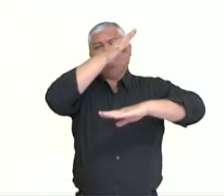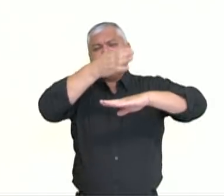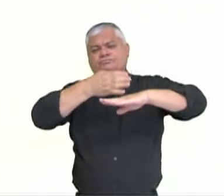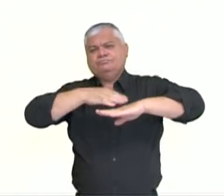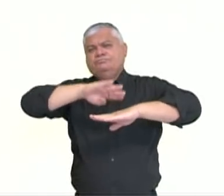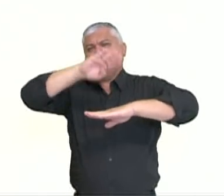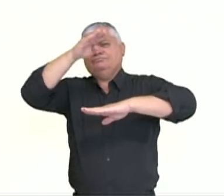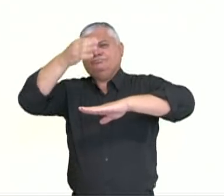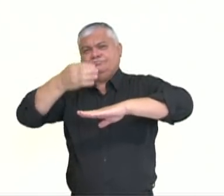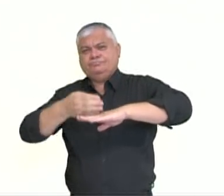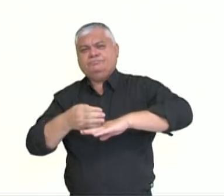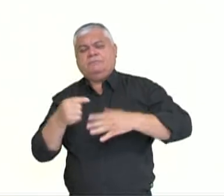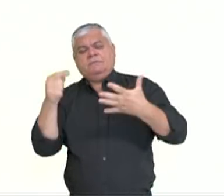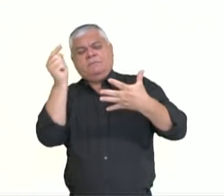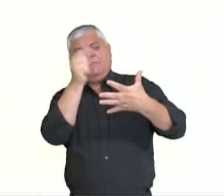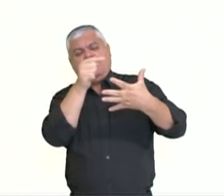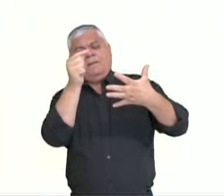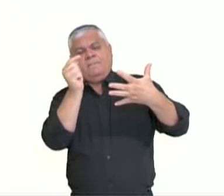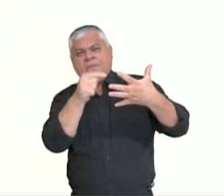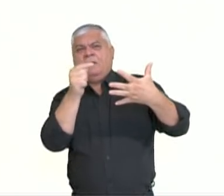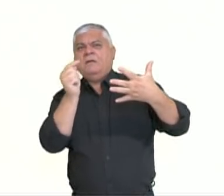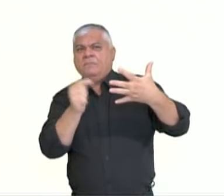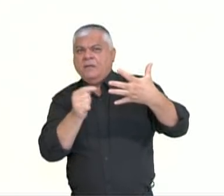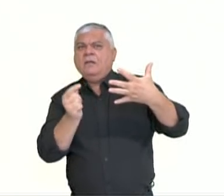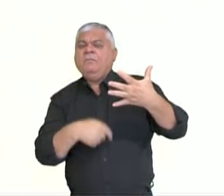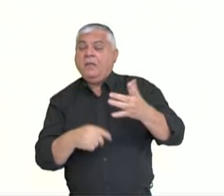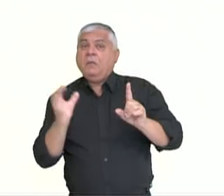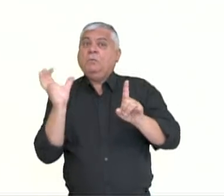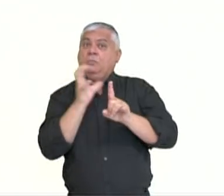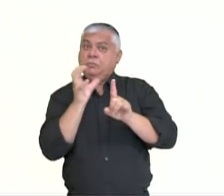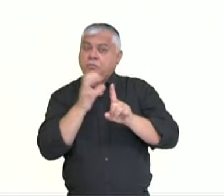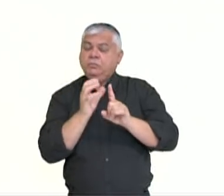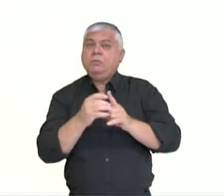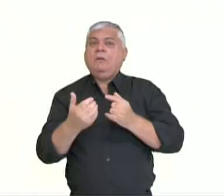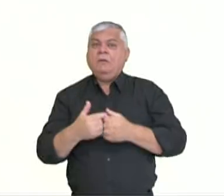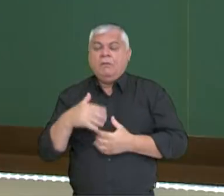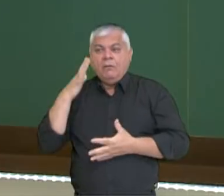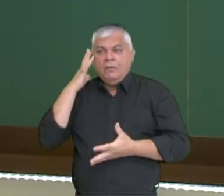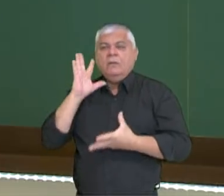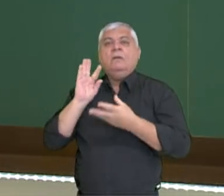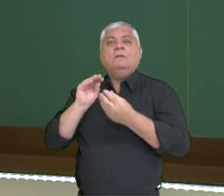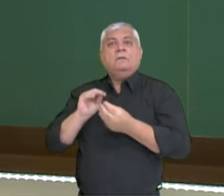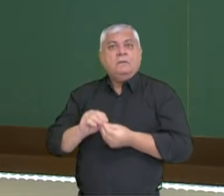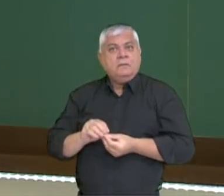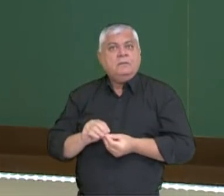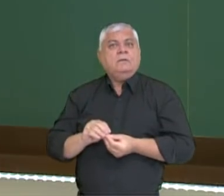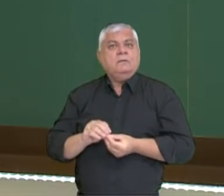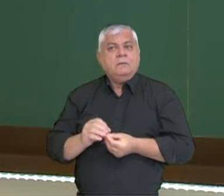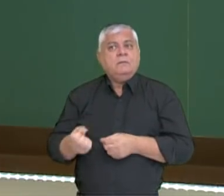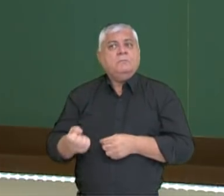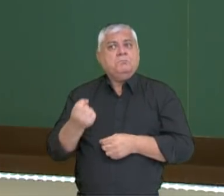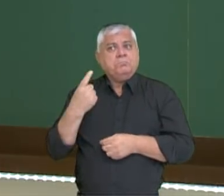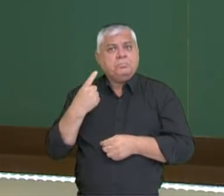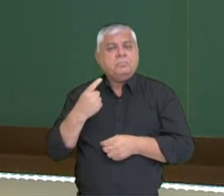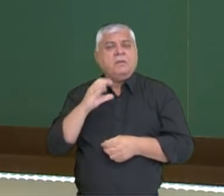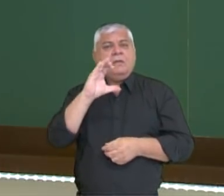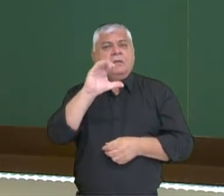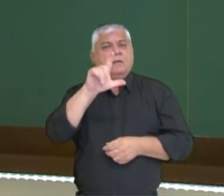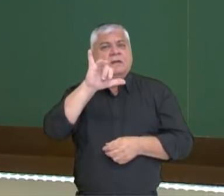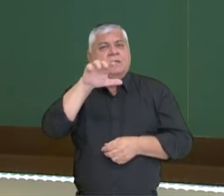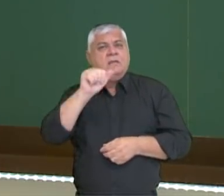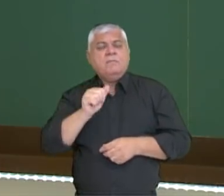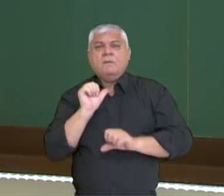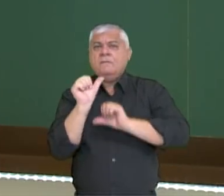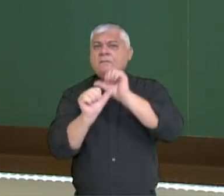é um fator climático. Então, olha quanta coisa eu tenho que analisar para entender os diferentes tipos de clima que existem